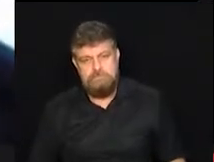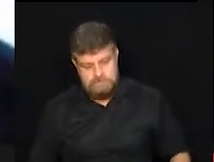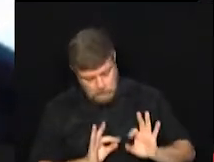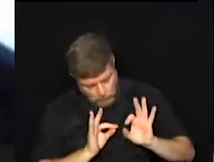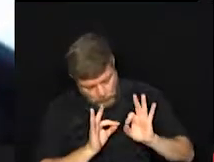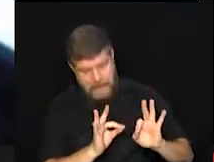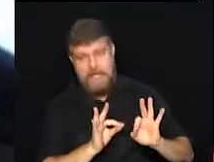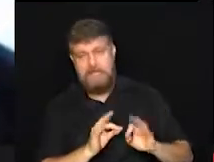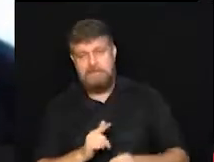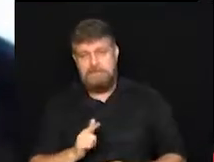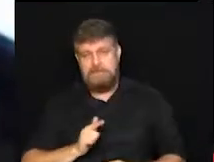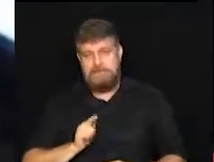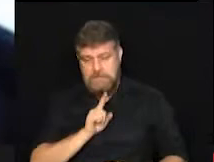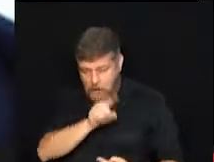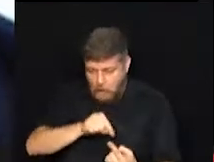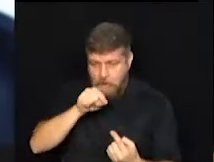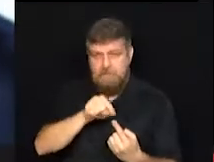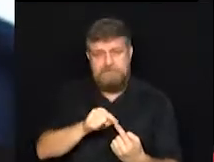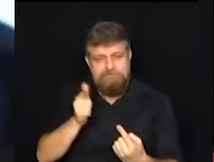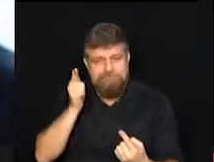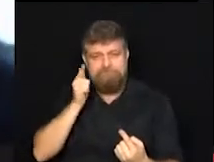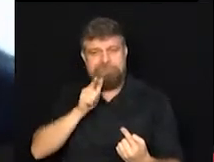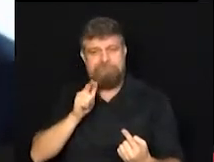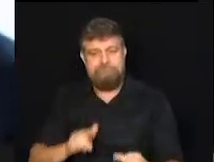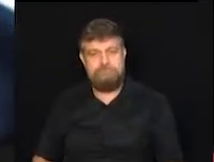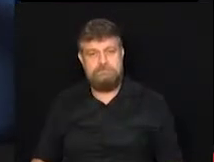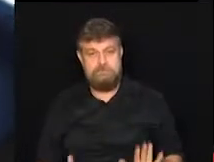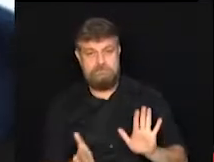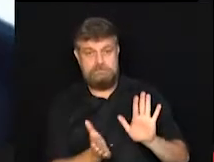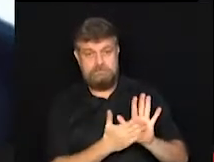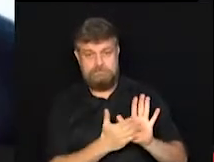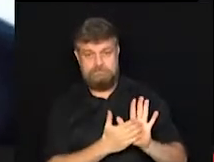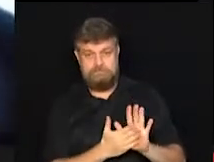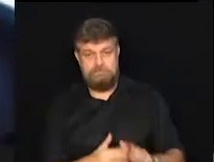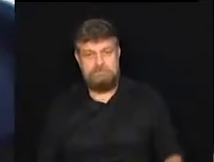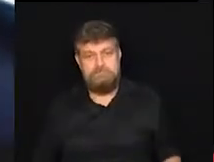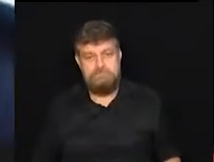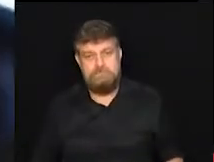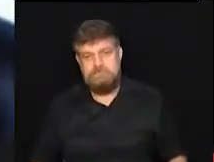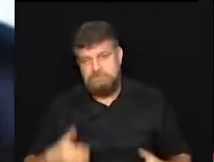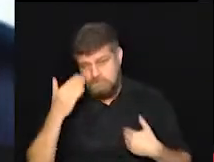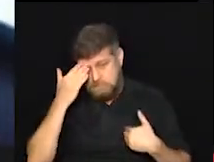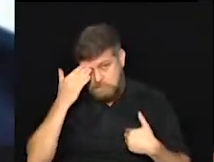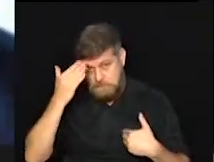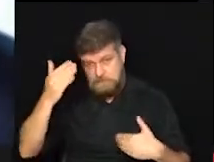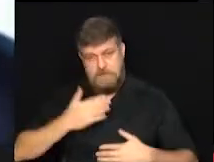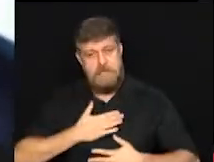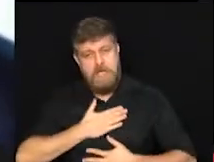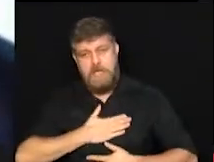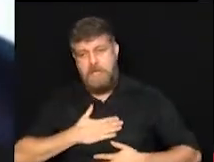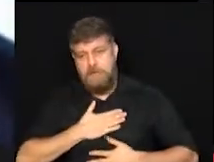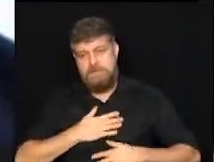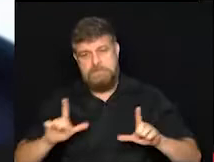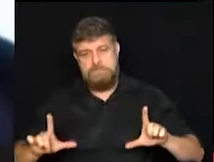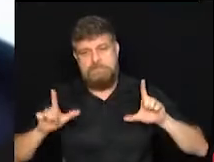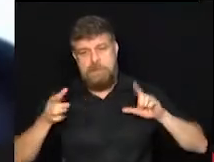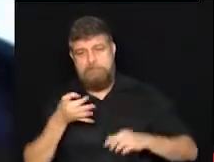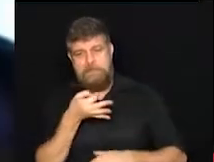correta, né, atinja os objetivos ao qual foi proposto. Tá certo? Muito obrigada, é um prazer estar aqui com